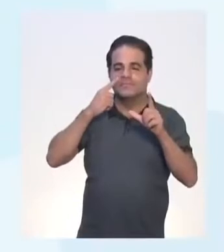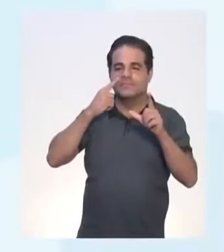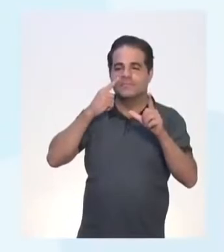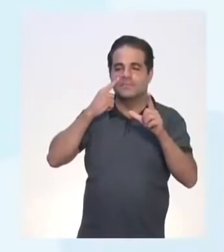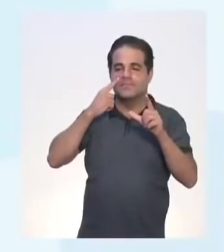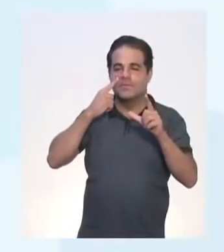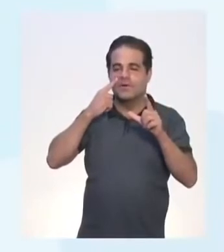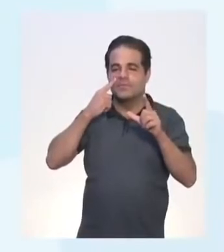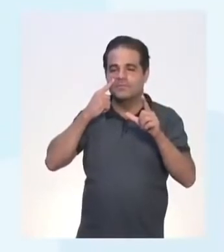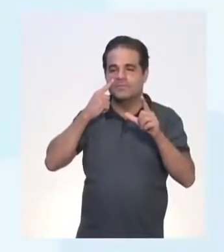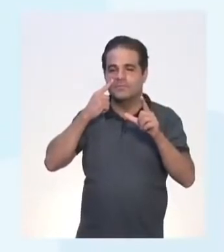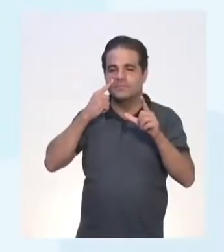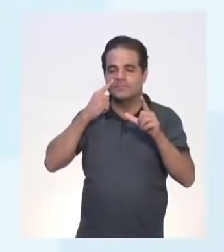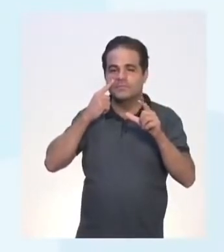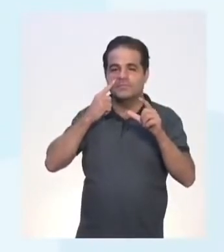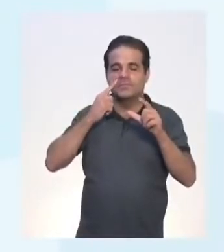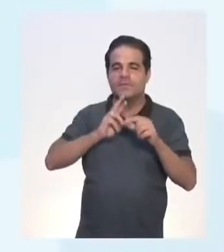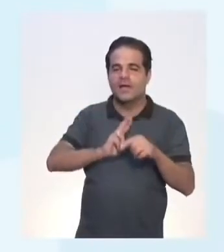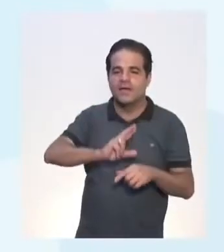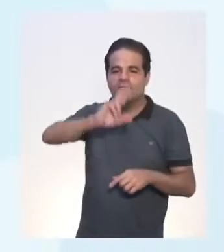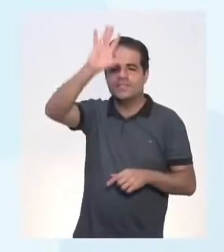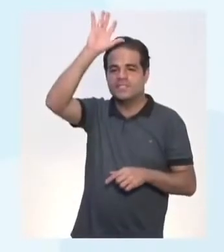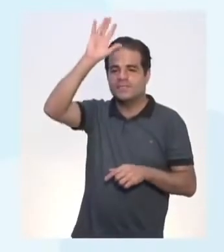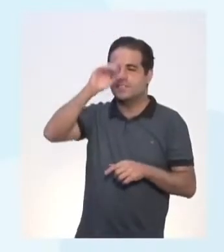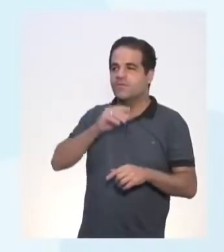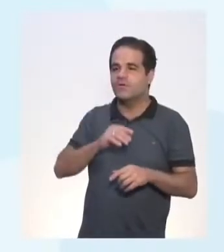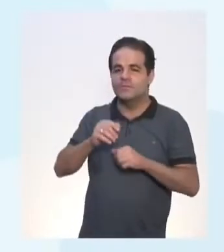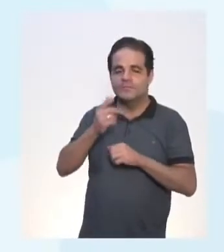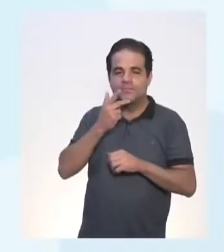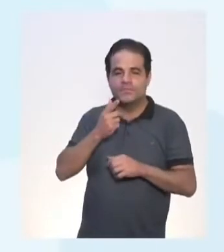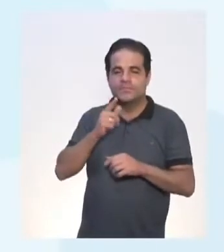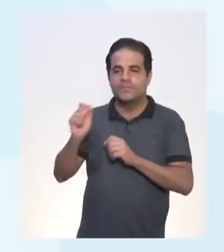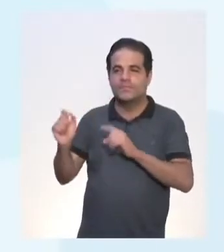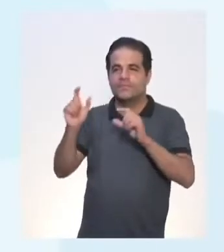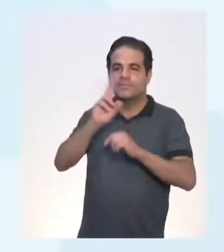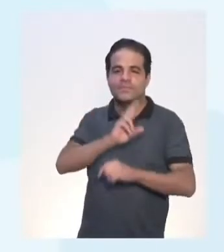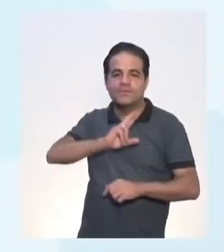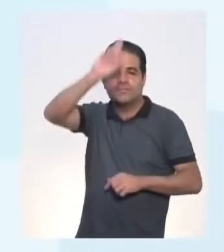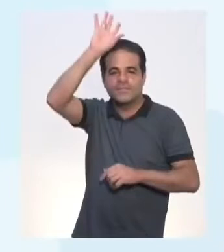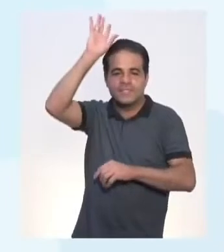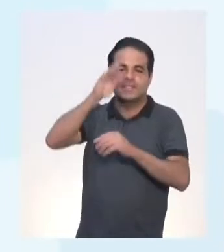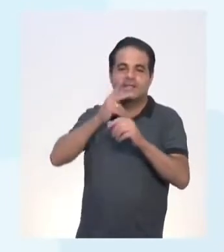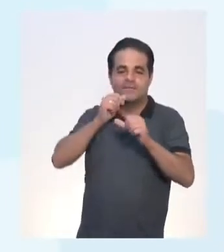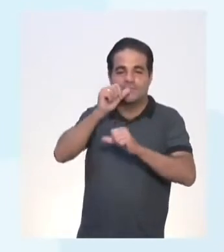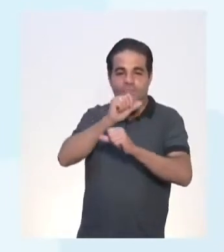Vamos lá, gente. Nós estávamos falando lá na tela anterior que somente